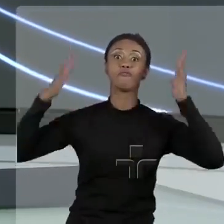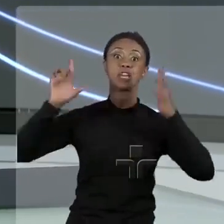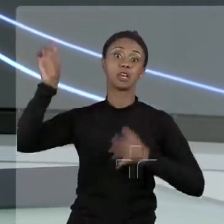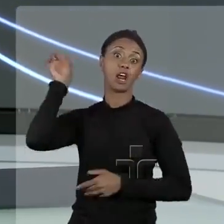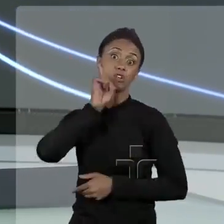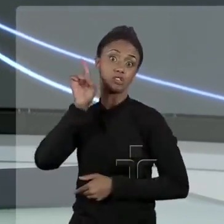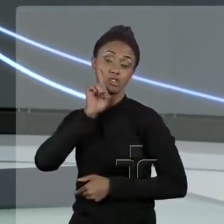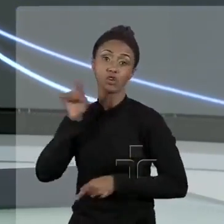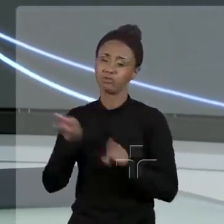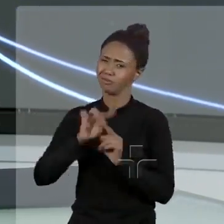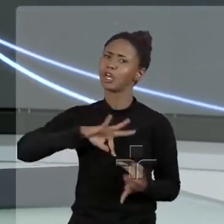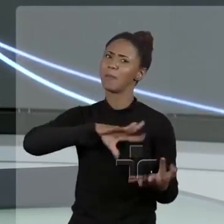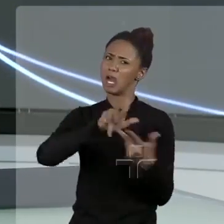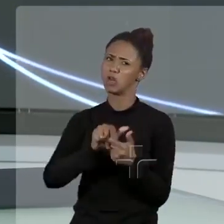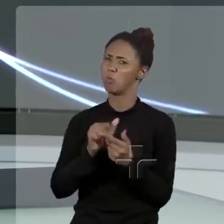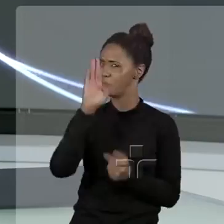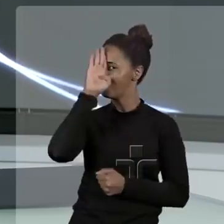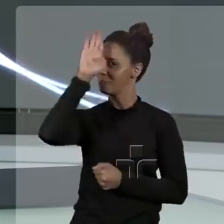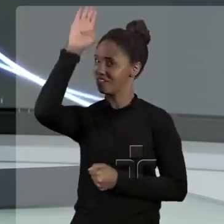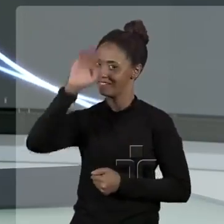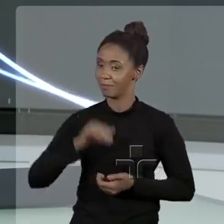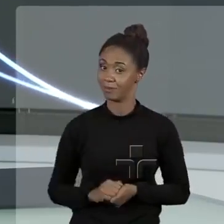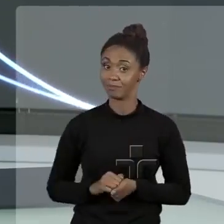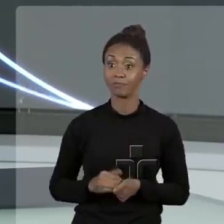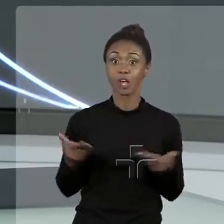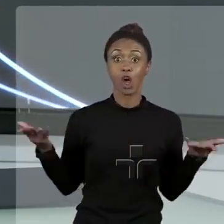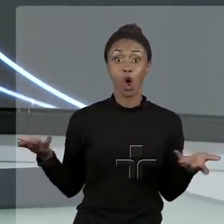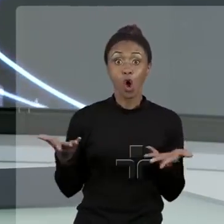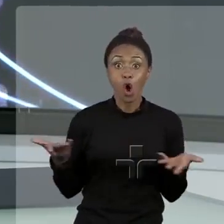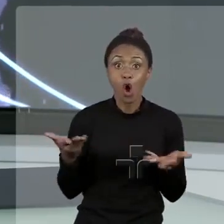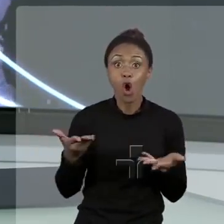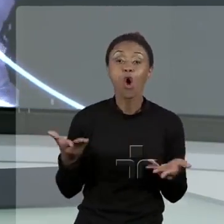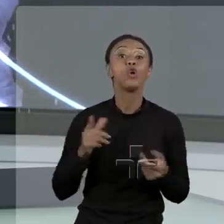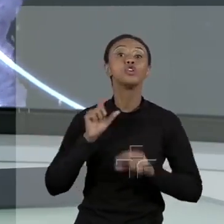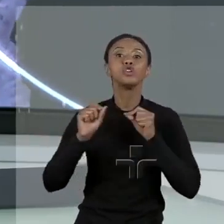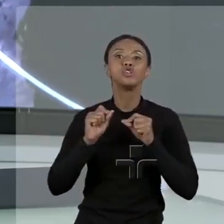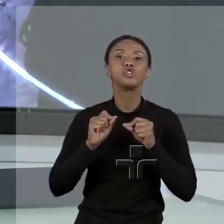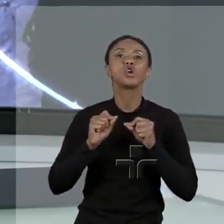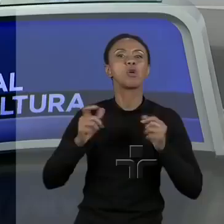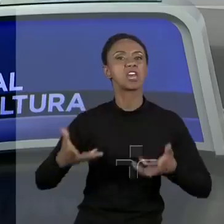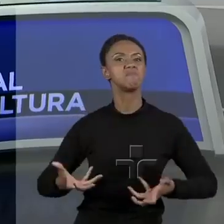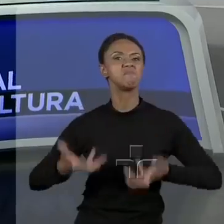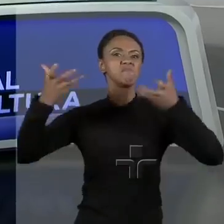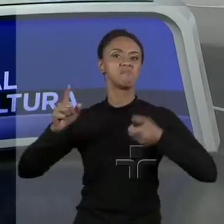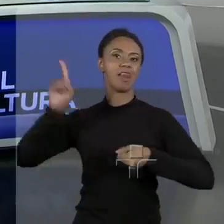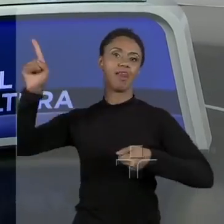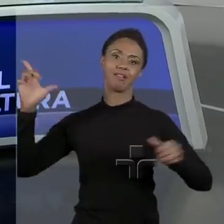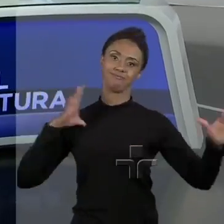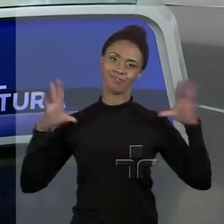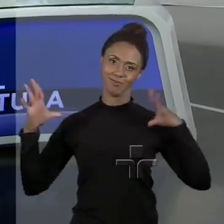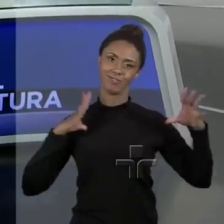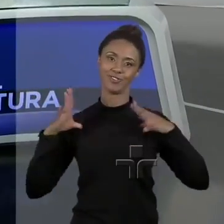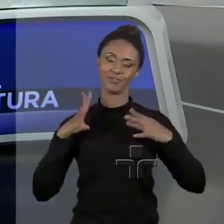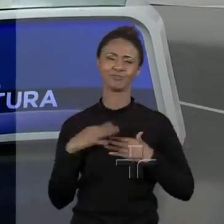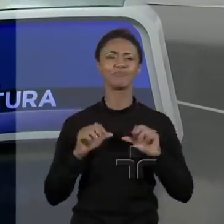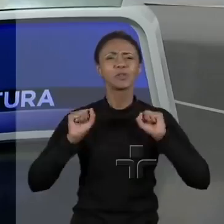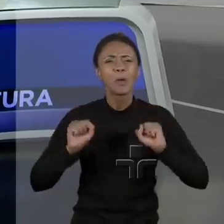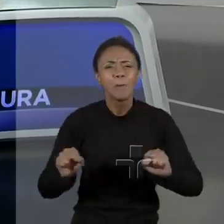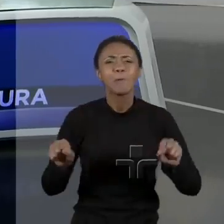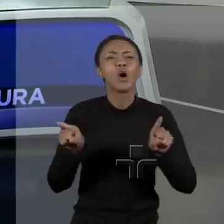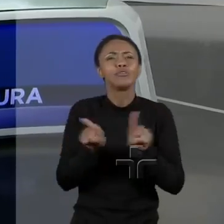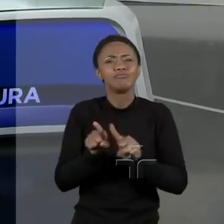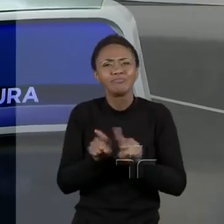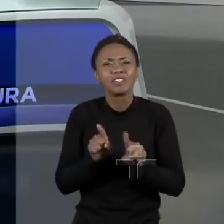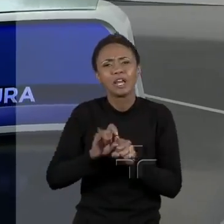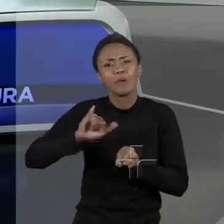e também do mundo. Hoje é a maior vitrine do glamour de Hollywood. Inscreva-se no nosso canal no YouTube para